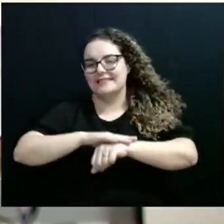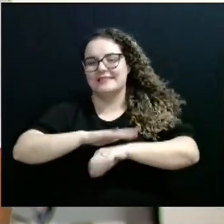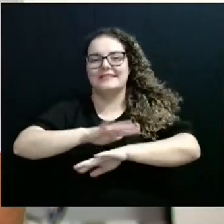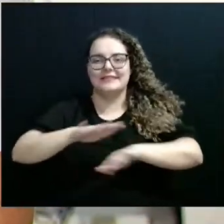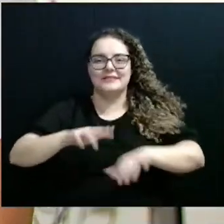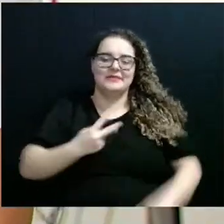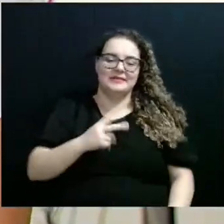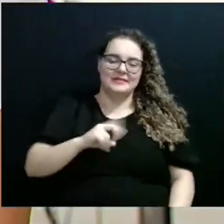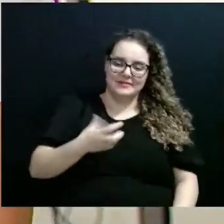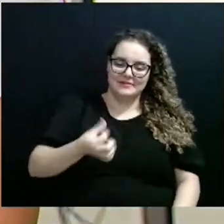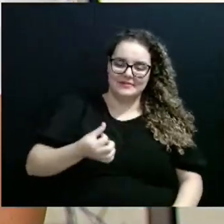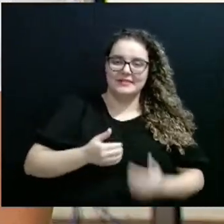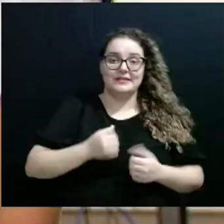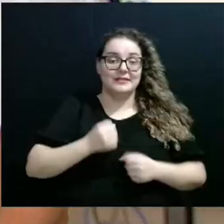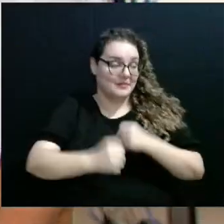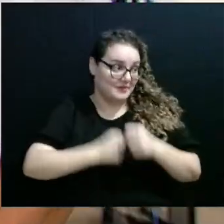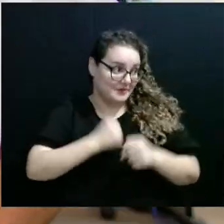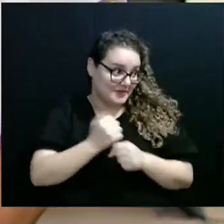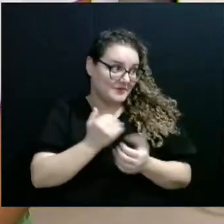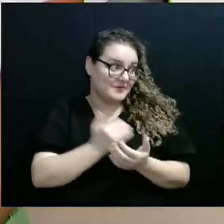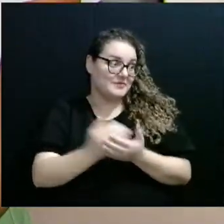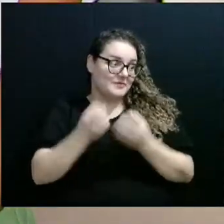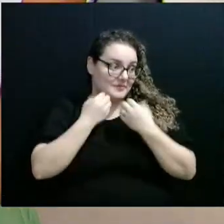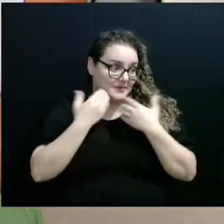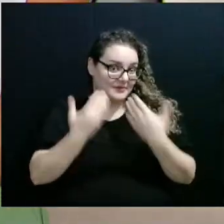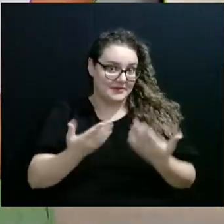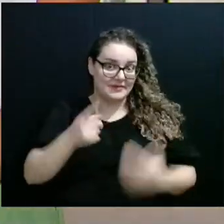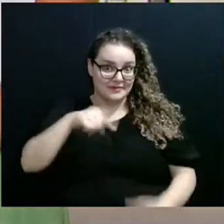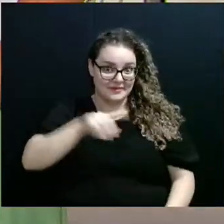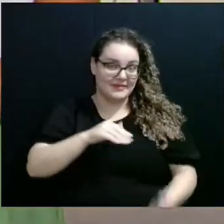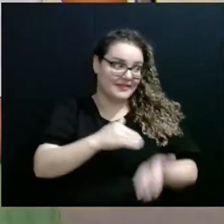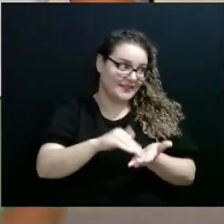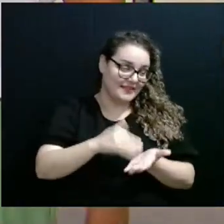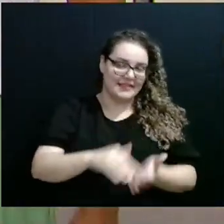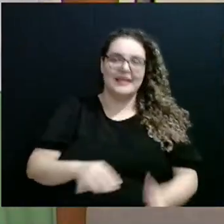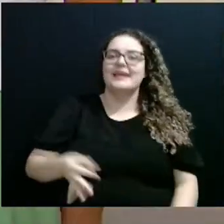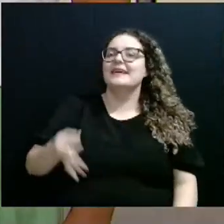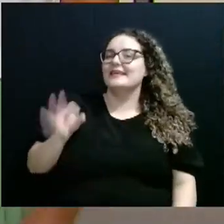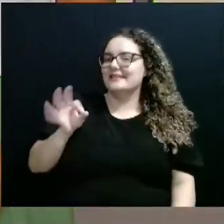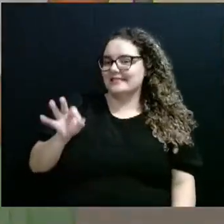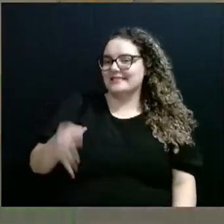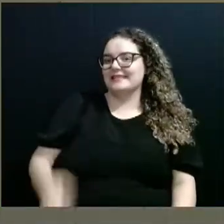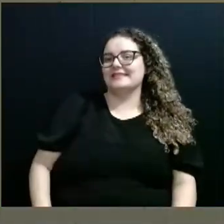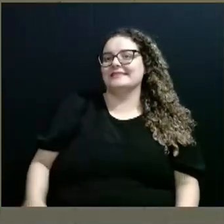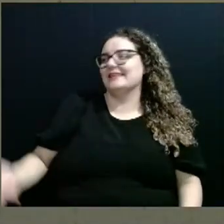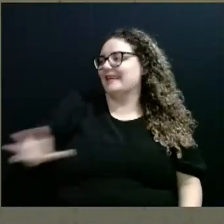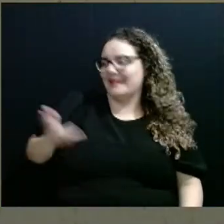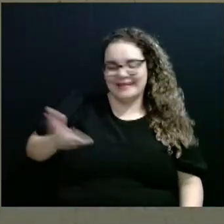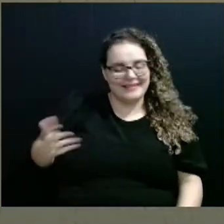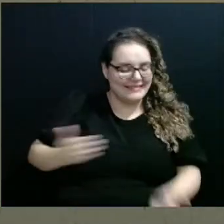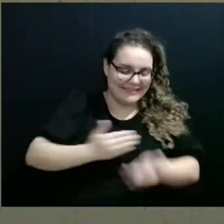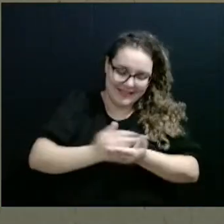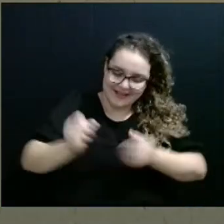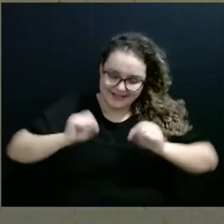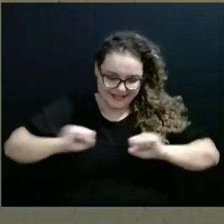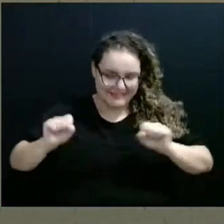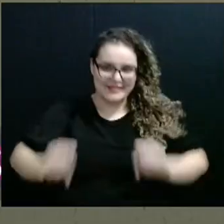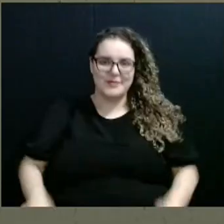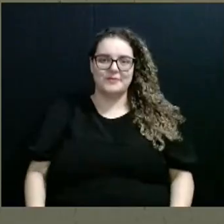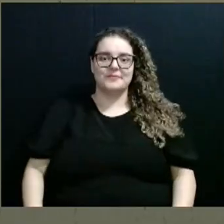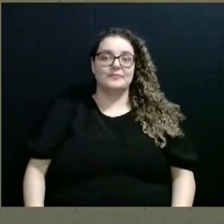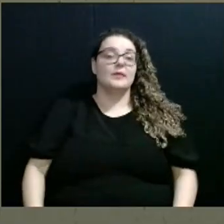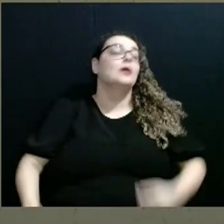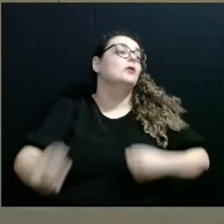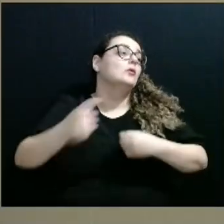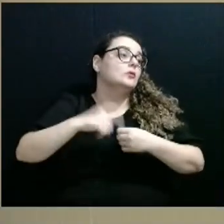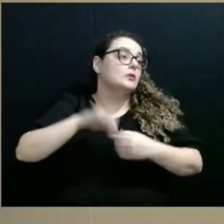já começou bem para elas, né, e para vocês aqui da secretaria. Exatamente, acelerado, já começou. Então, recapitulando, as inscrições até